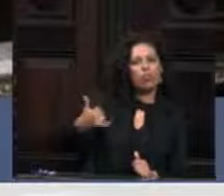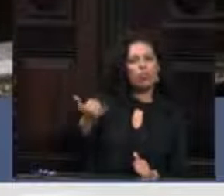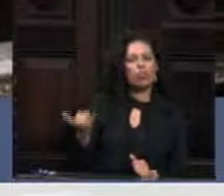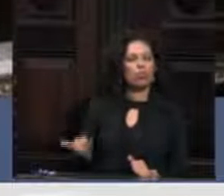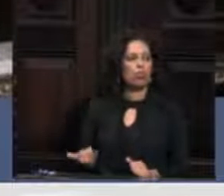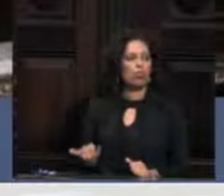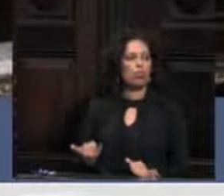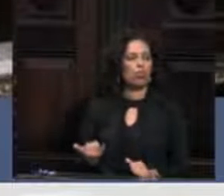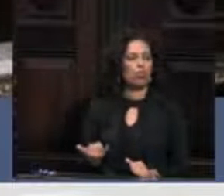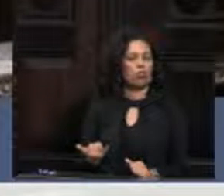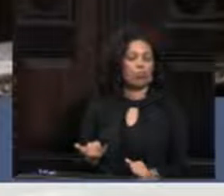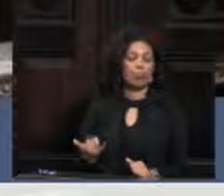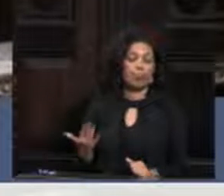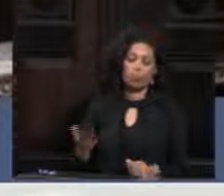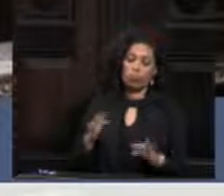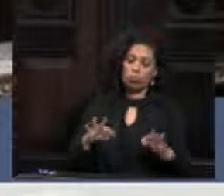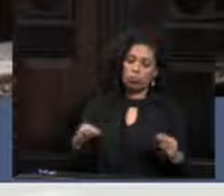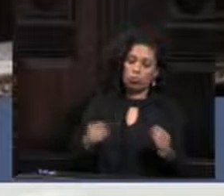A SEDAI